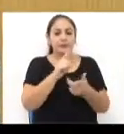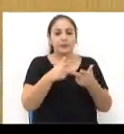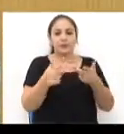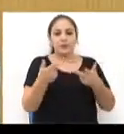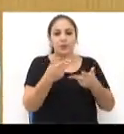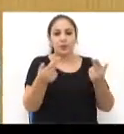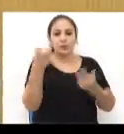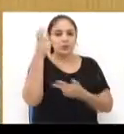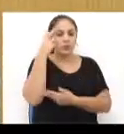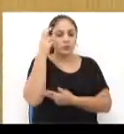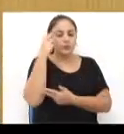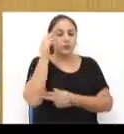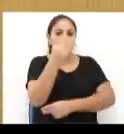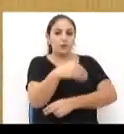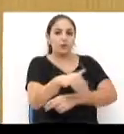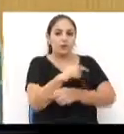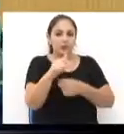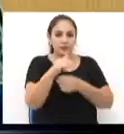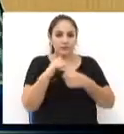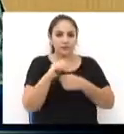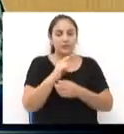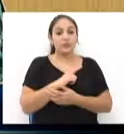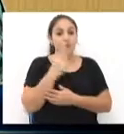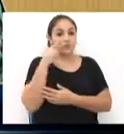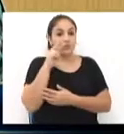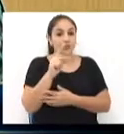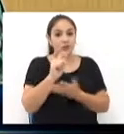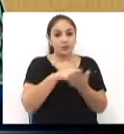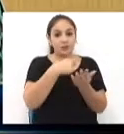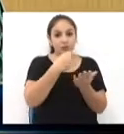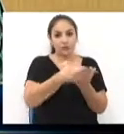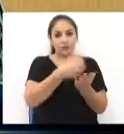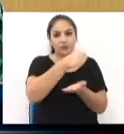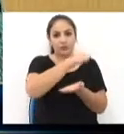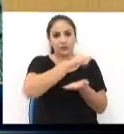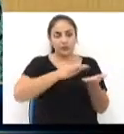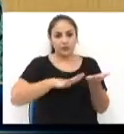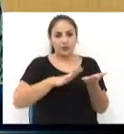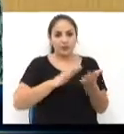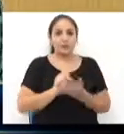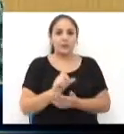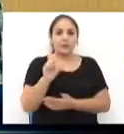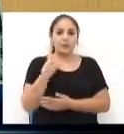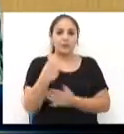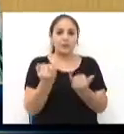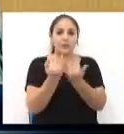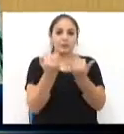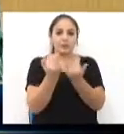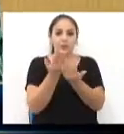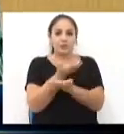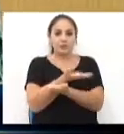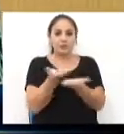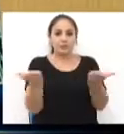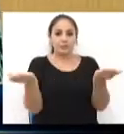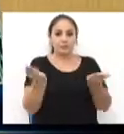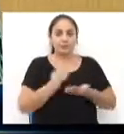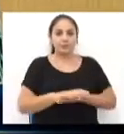intervenções culturais pelas ruas da cidade. Fique por dentro da agenda de atividades e ingressos através do site